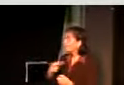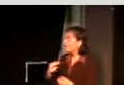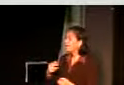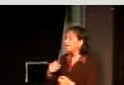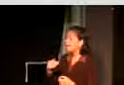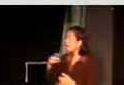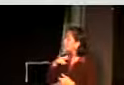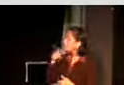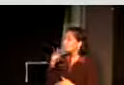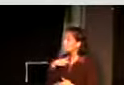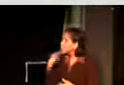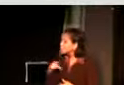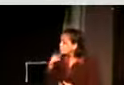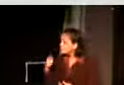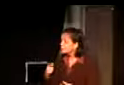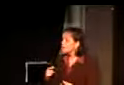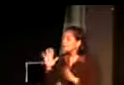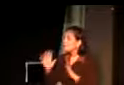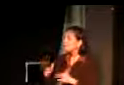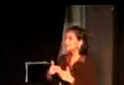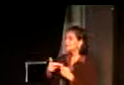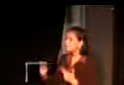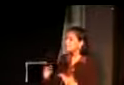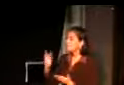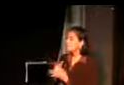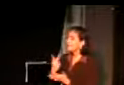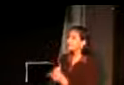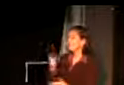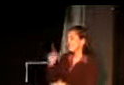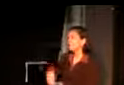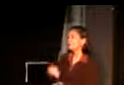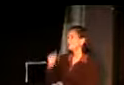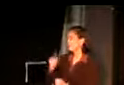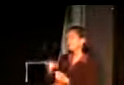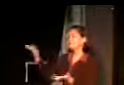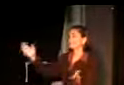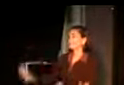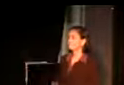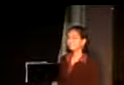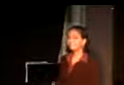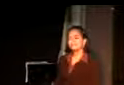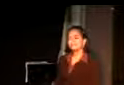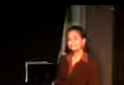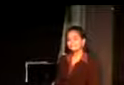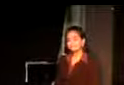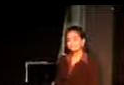você vive esse conflito ou só os miseráveis vivem esse conflito